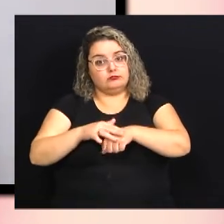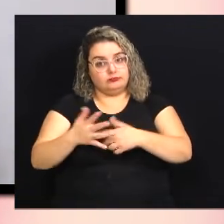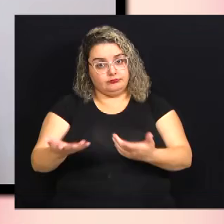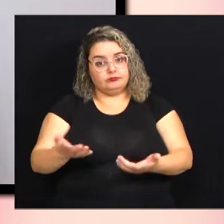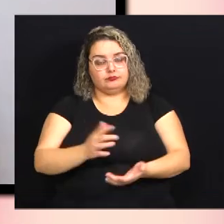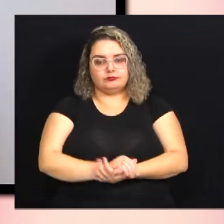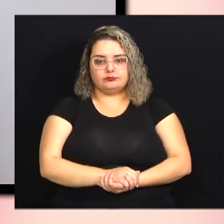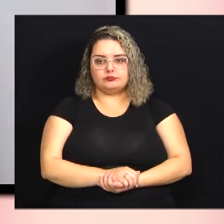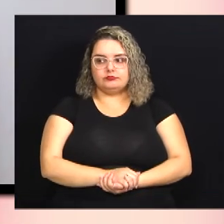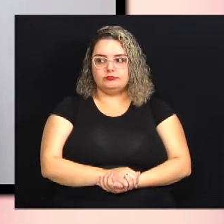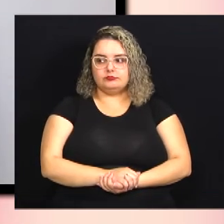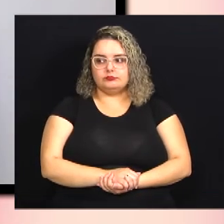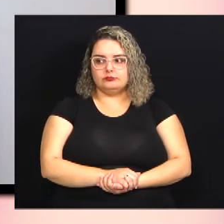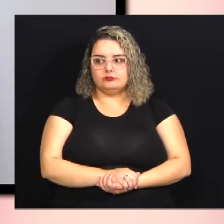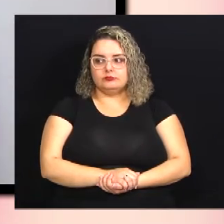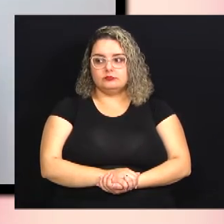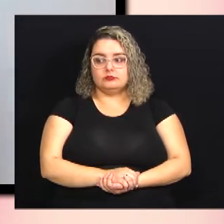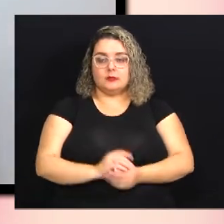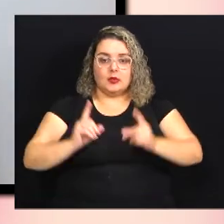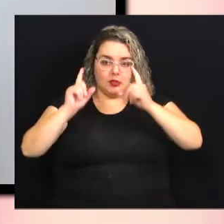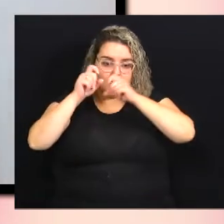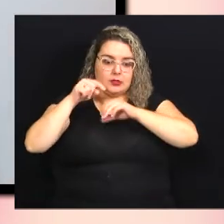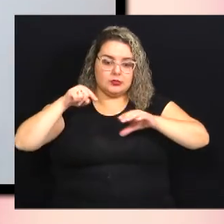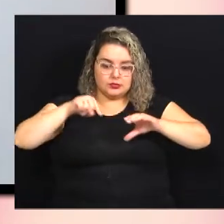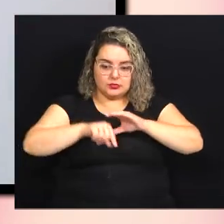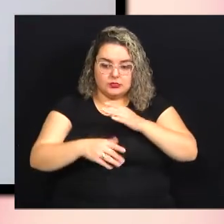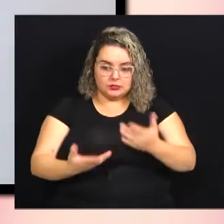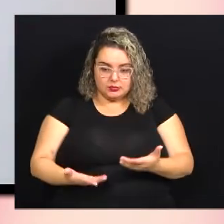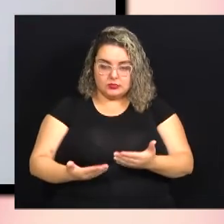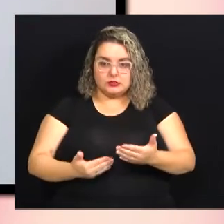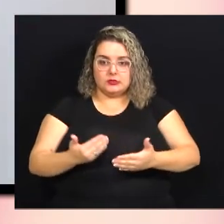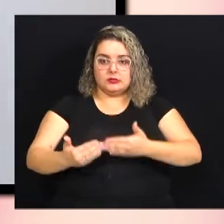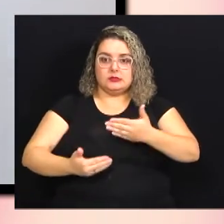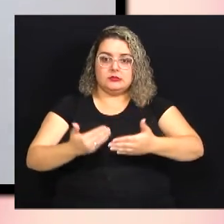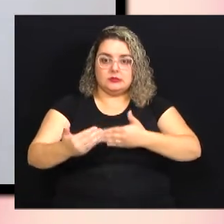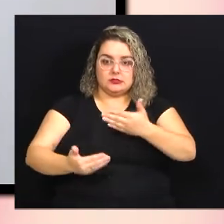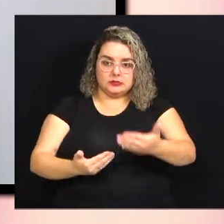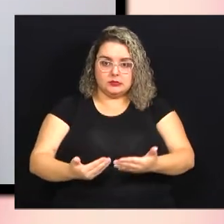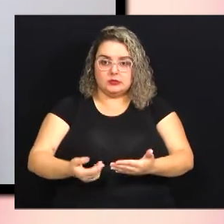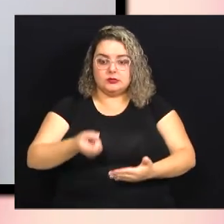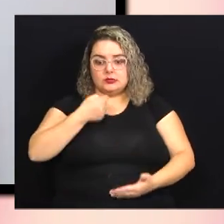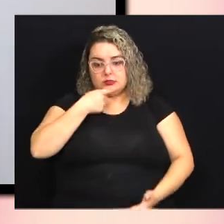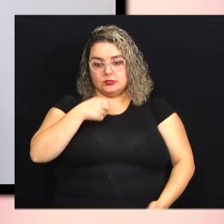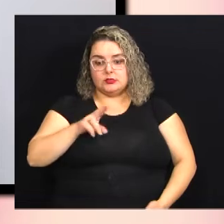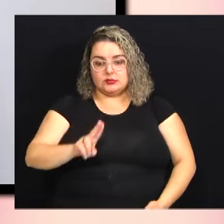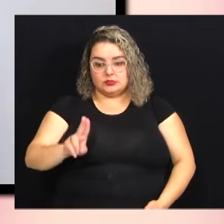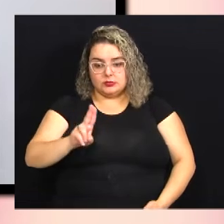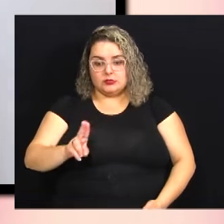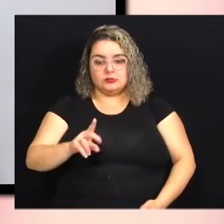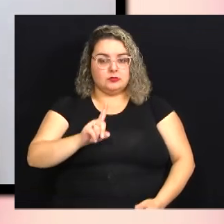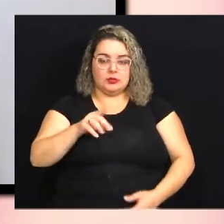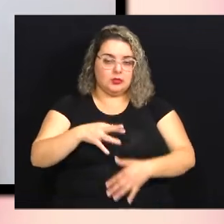Né? Então, é pela complexidade desse processo que o remédio é usado. Ele não cura mesmo, mas se